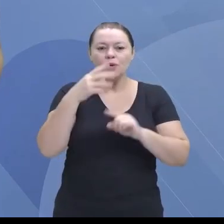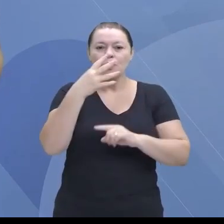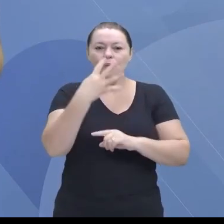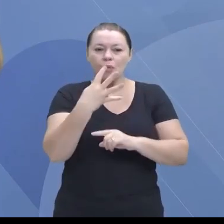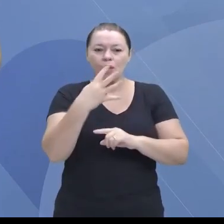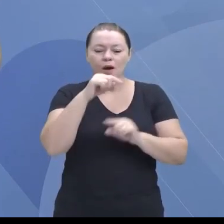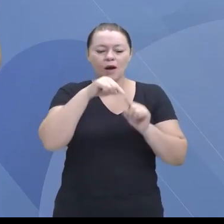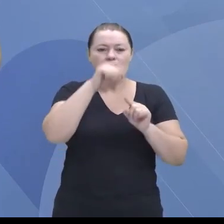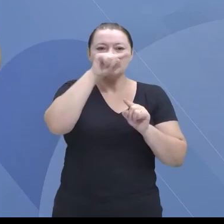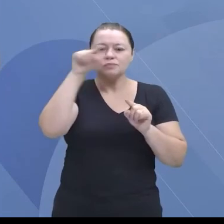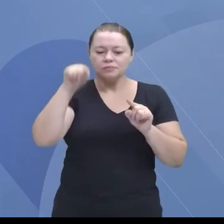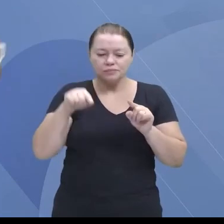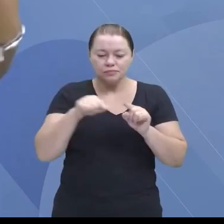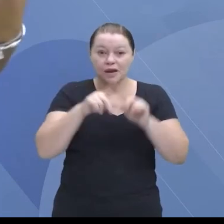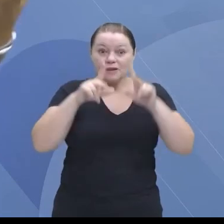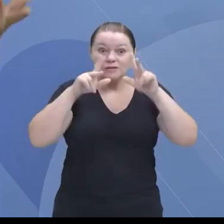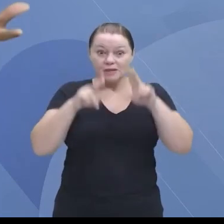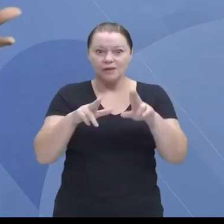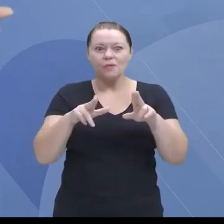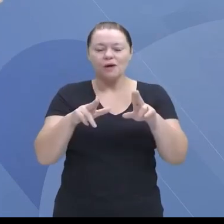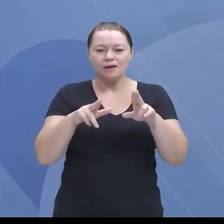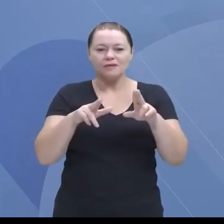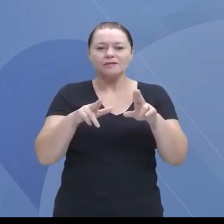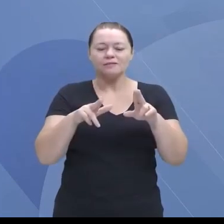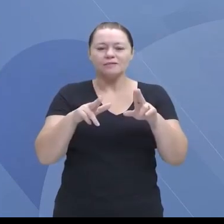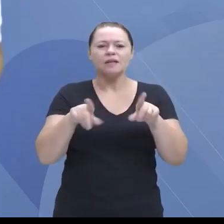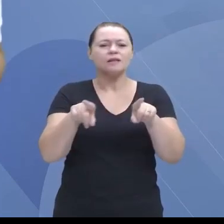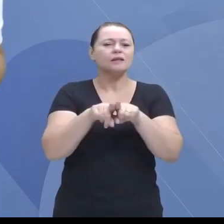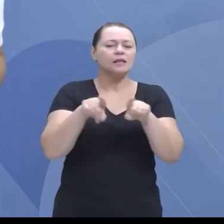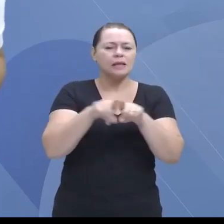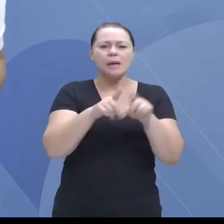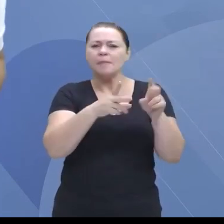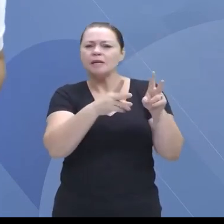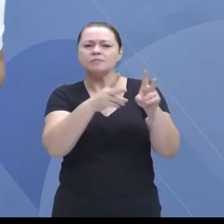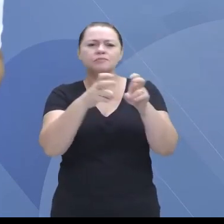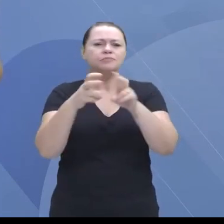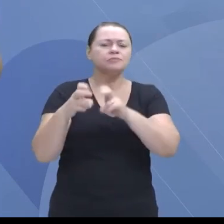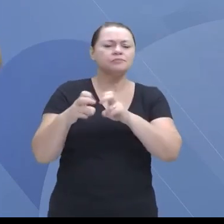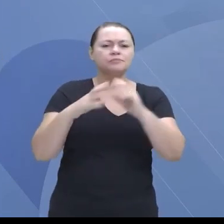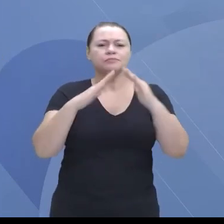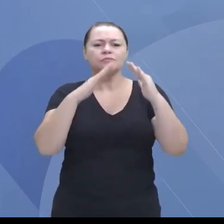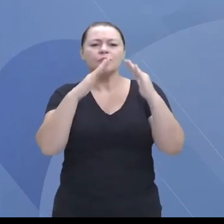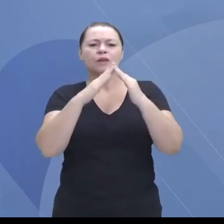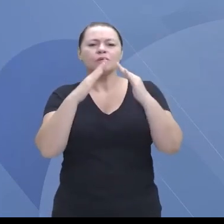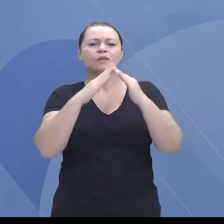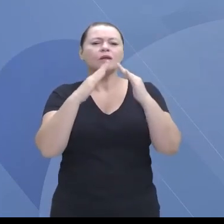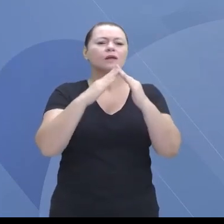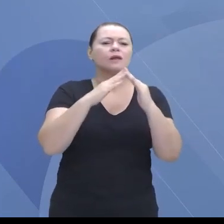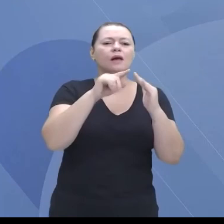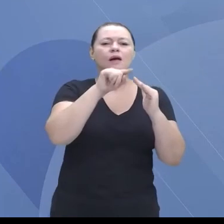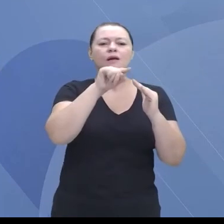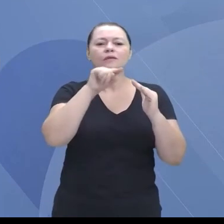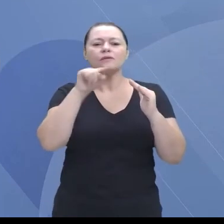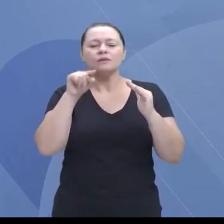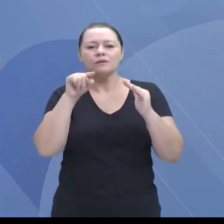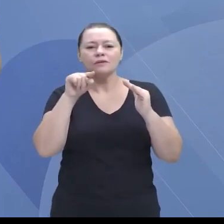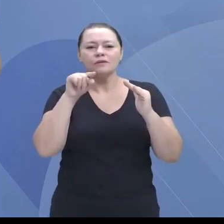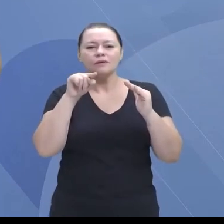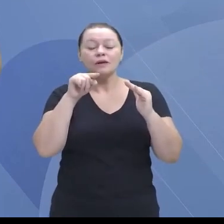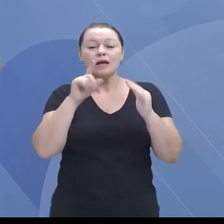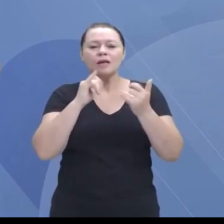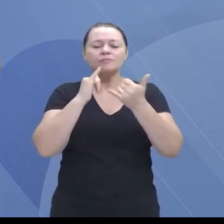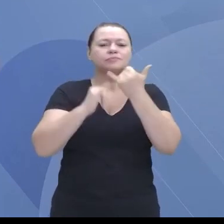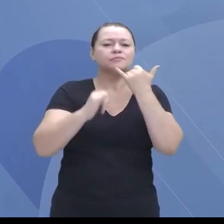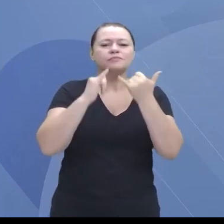4 lados iguais. Podemos observar que o telhado das casas é